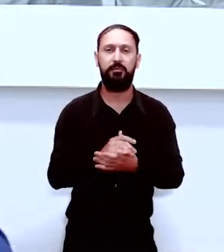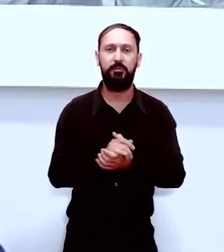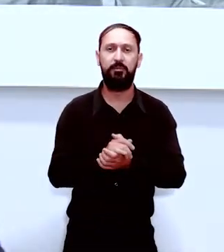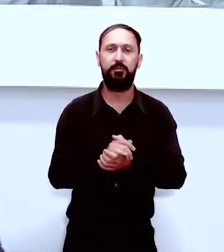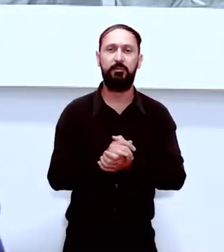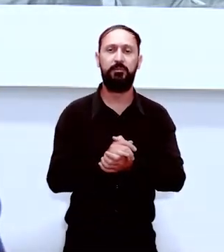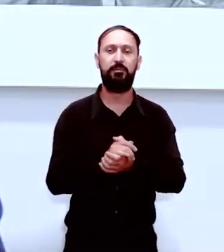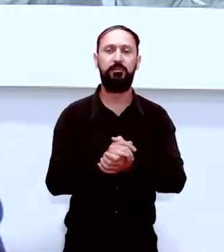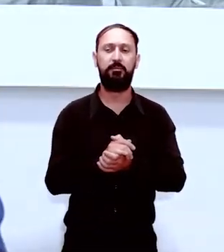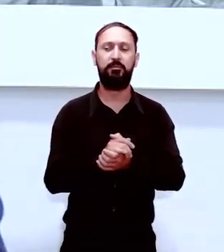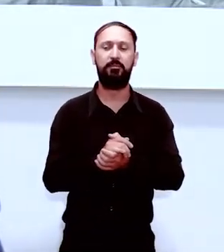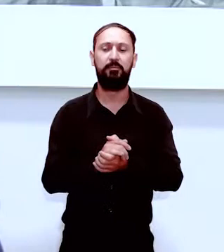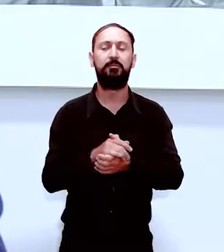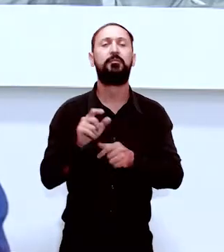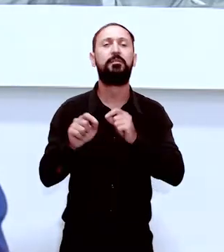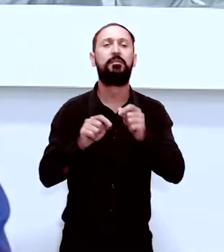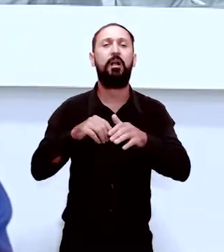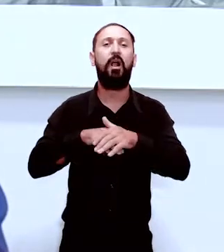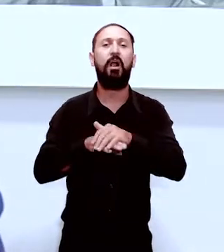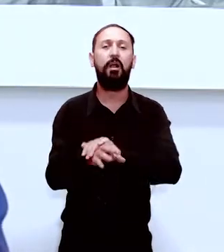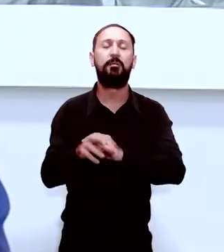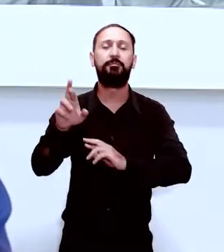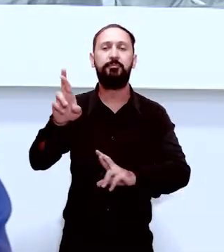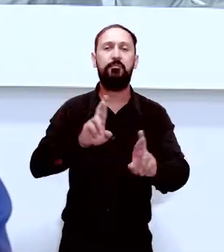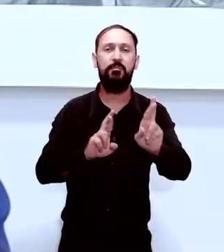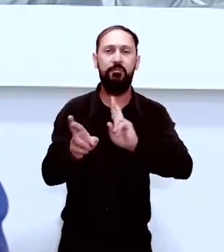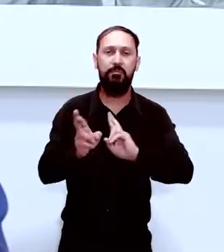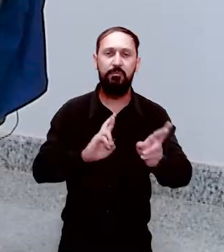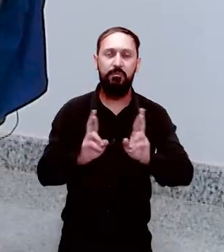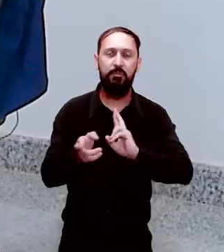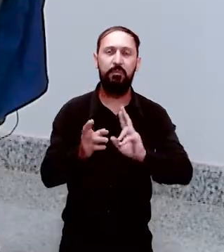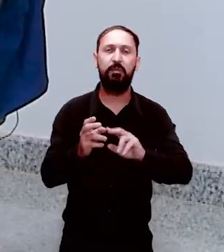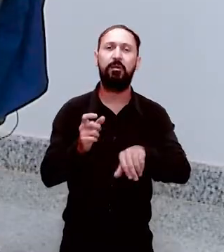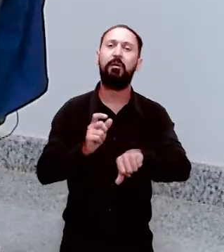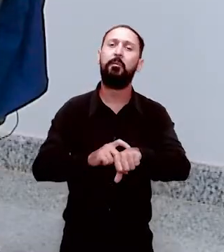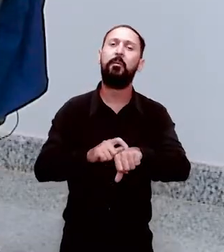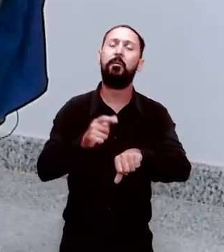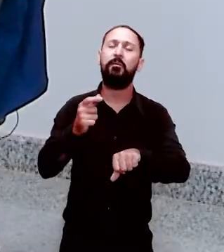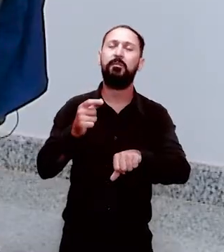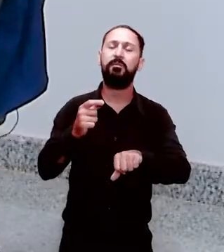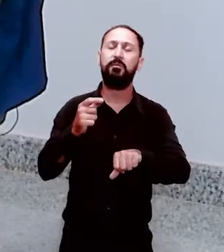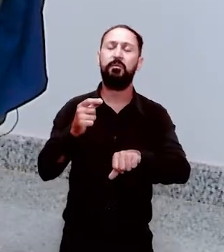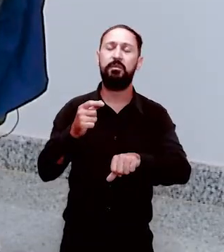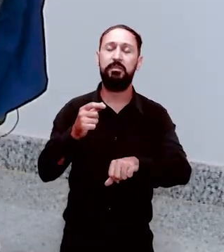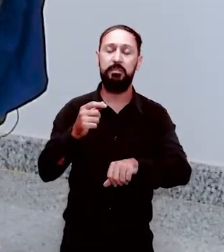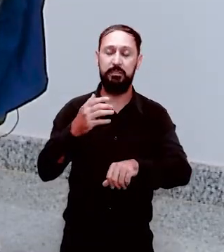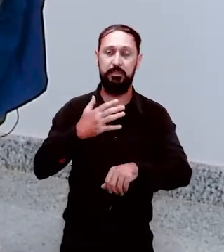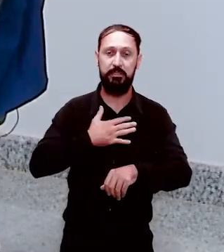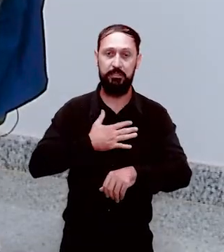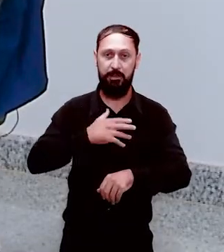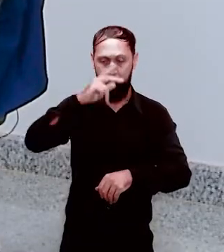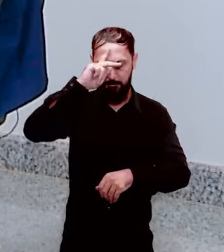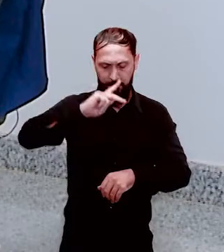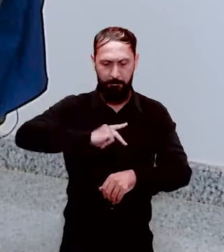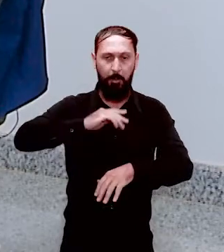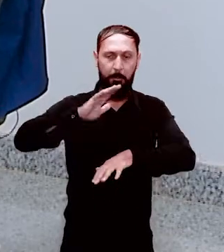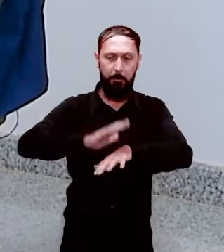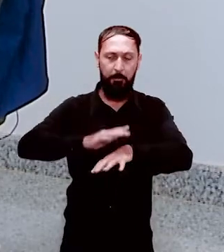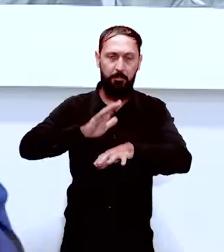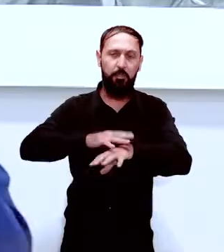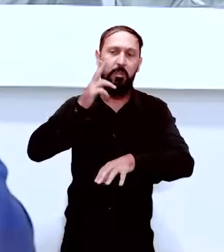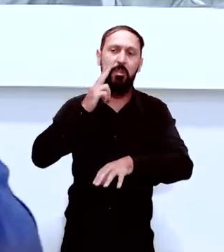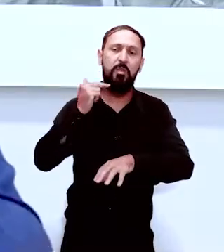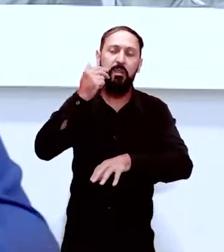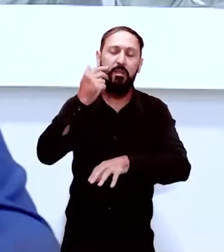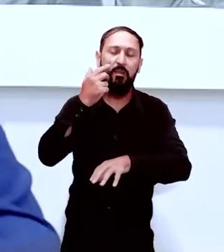muito pessoal. Então vou fazer uma pergunta que você deve estar acostumada a estar respondendo, né? Quando é que você se descobriu negra? Porque a gente sabe que nesse país a